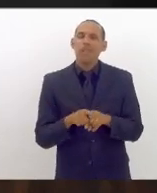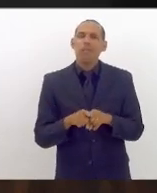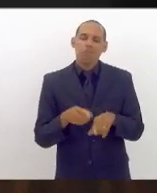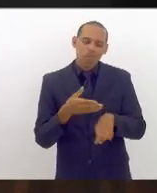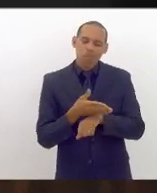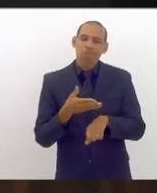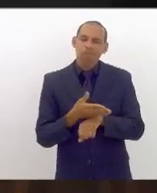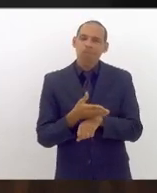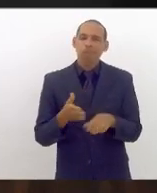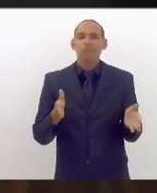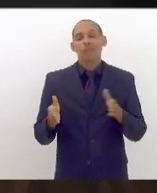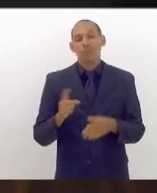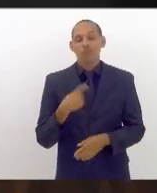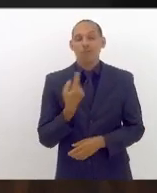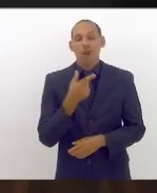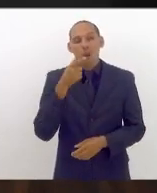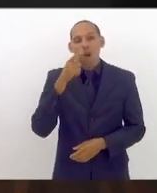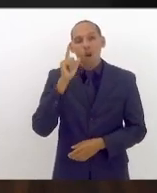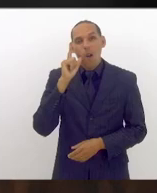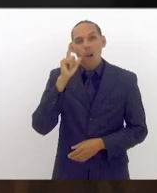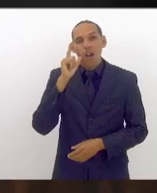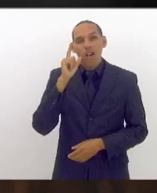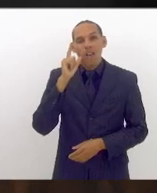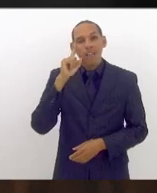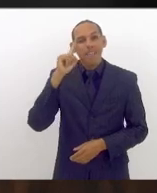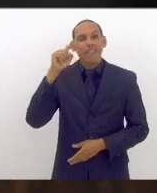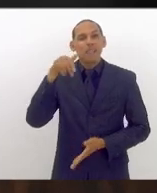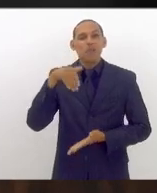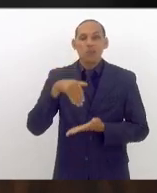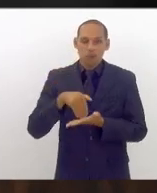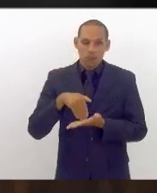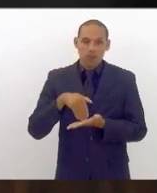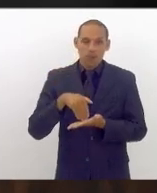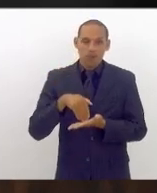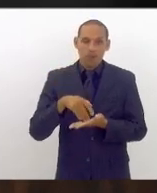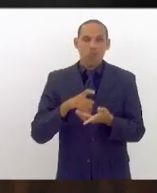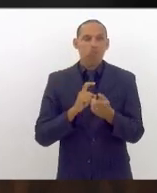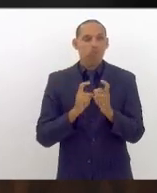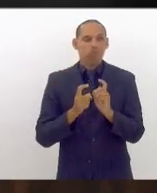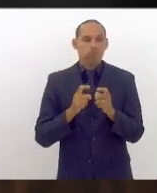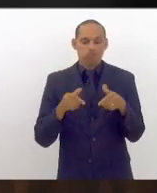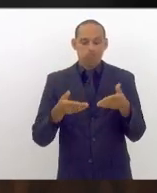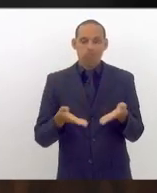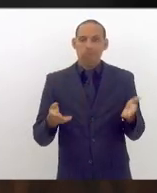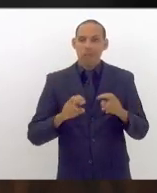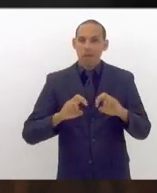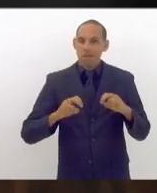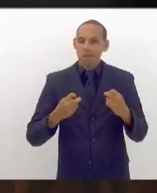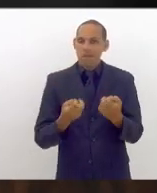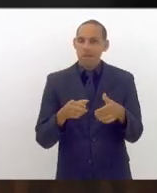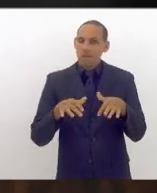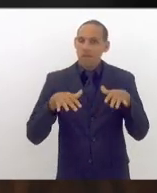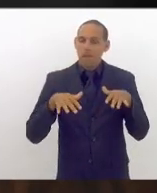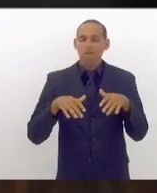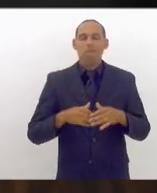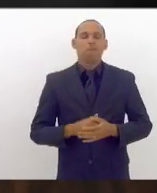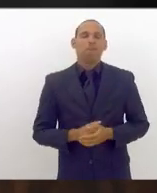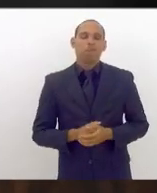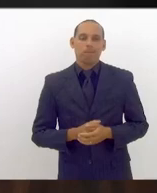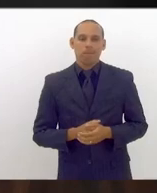participaram desse mandato nosso ontem foi o último dia de sessões aqui no plenário e